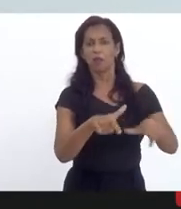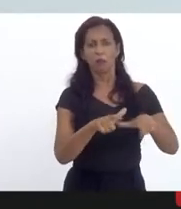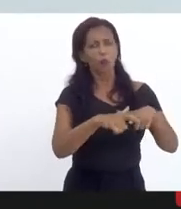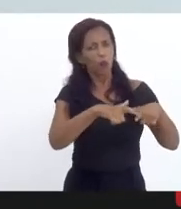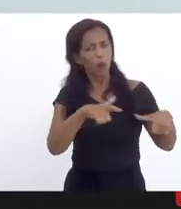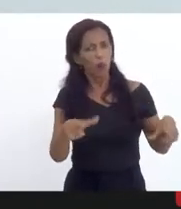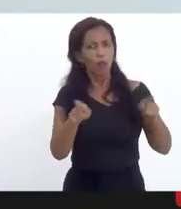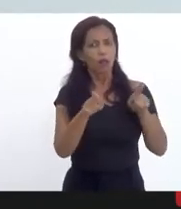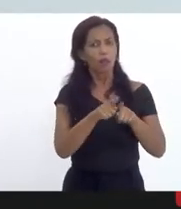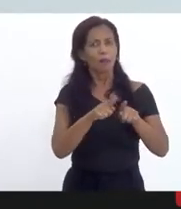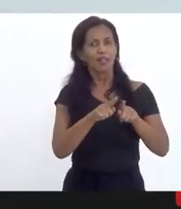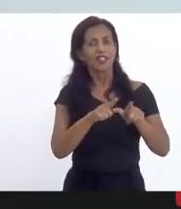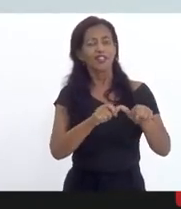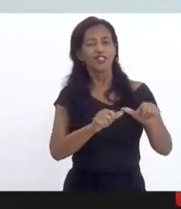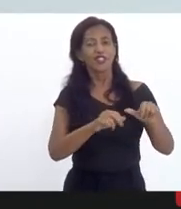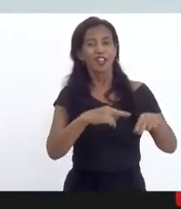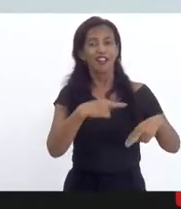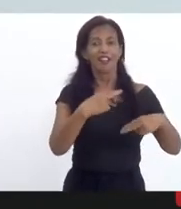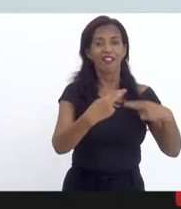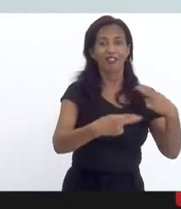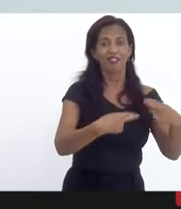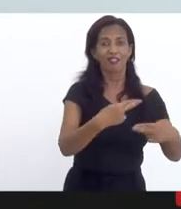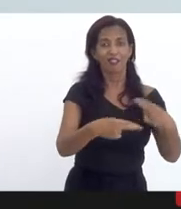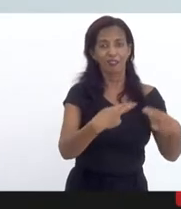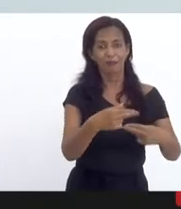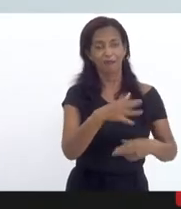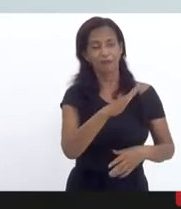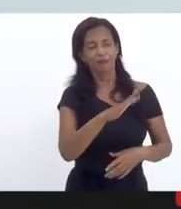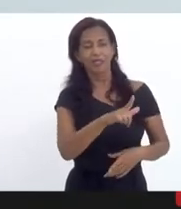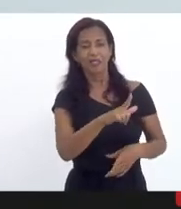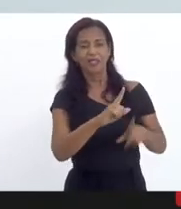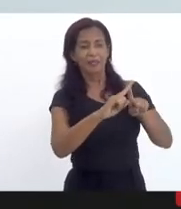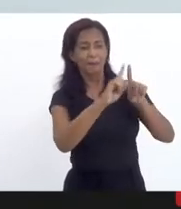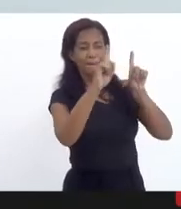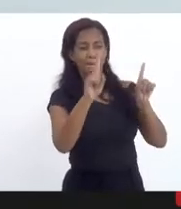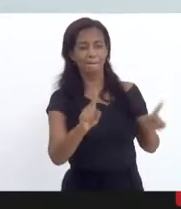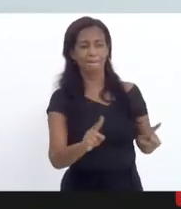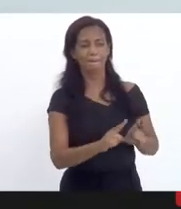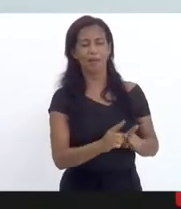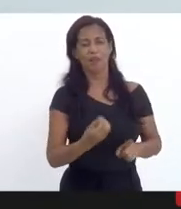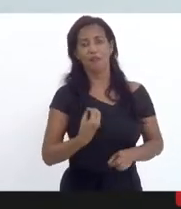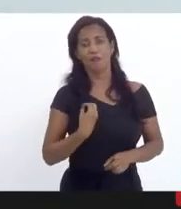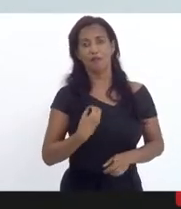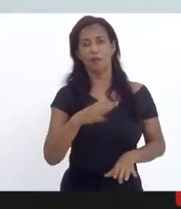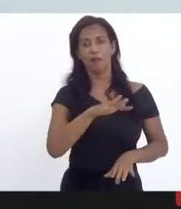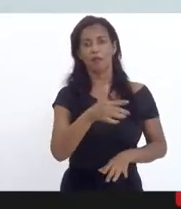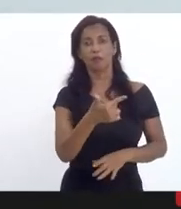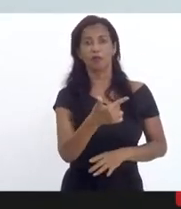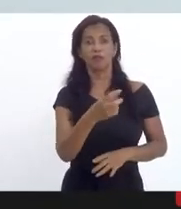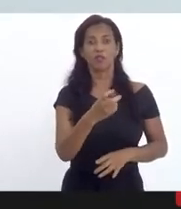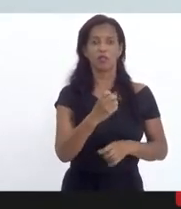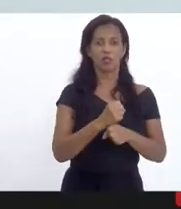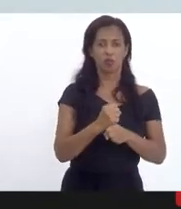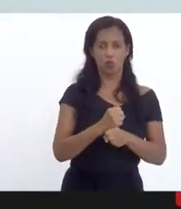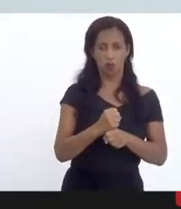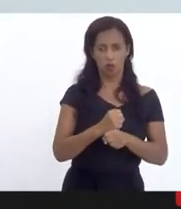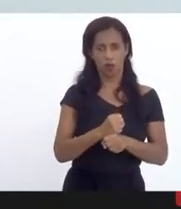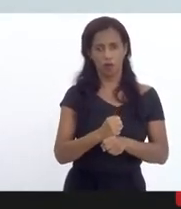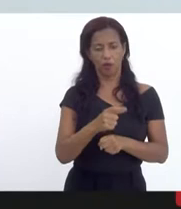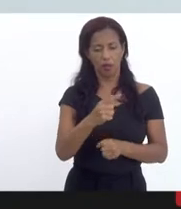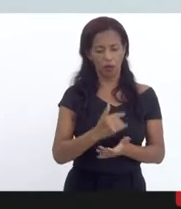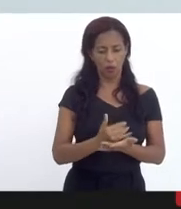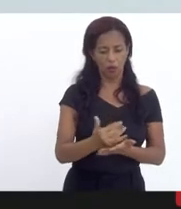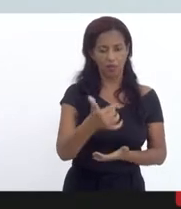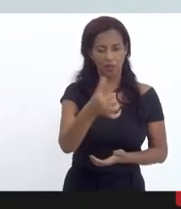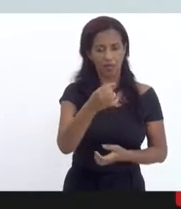também de reciclagem, de manutenção desses painéis, considerando uma vida útil estimada de 20 a 25 anos. Né? Nós começamos aqui basicamente há